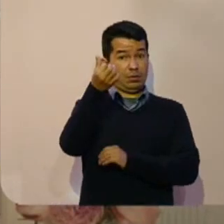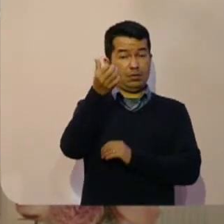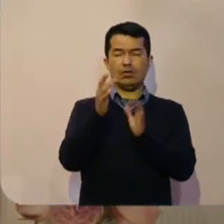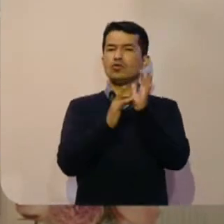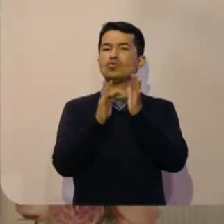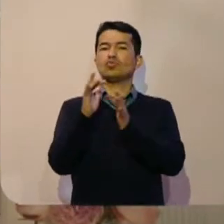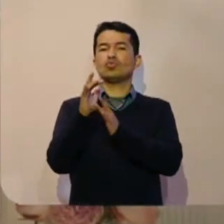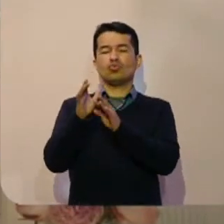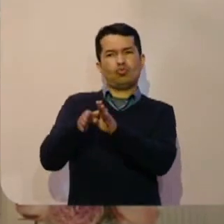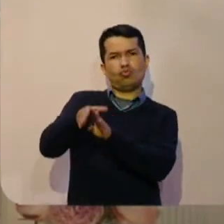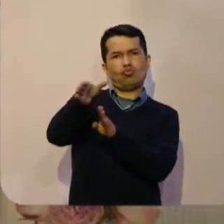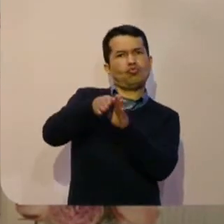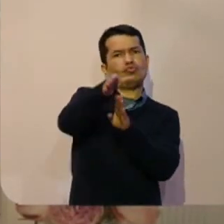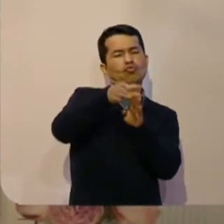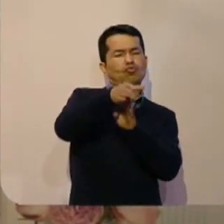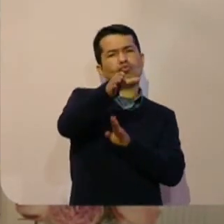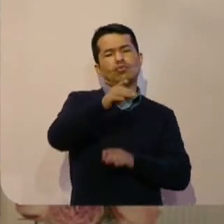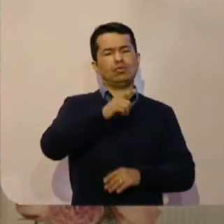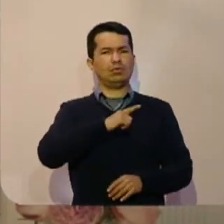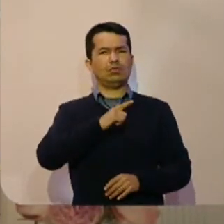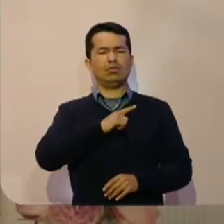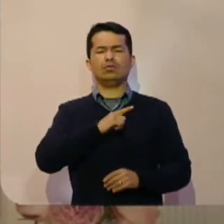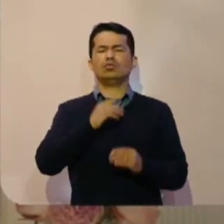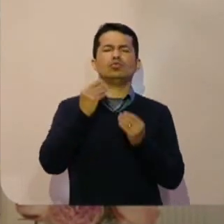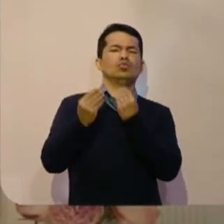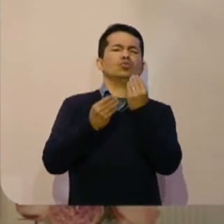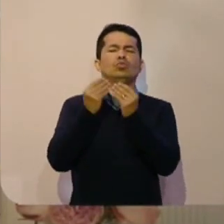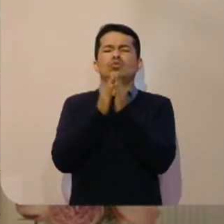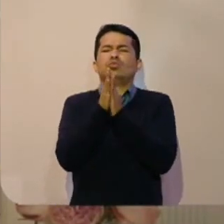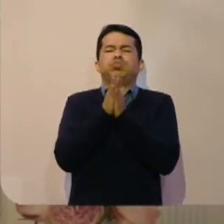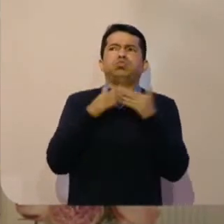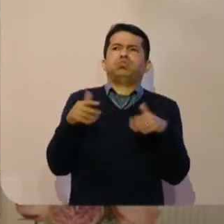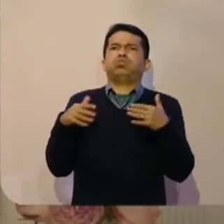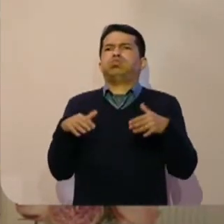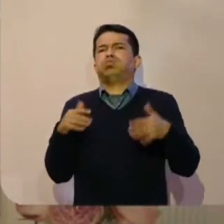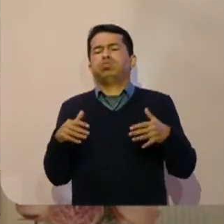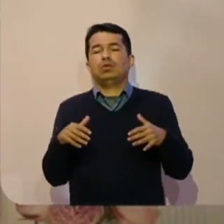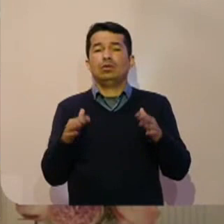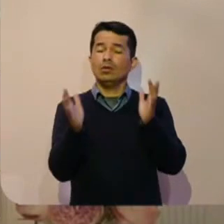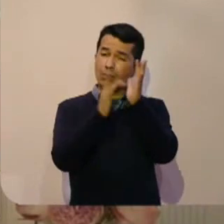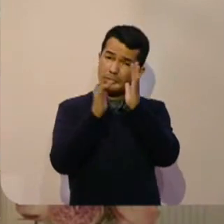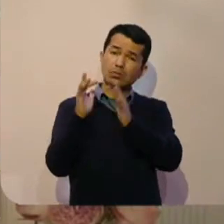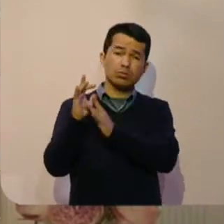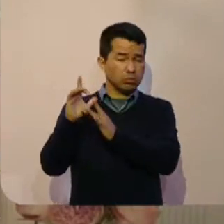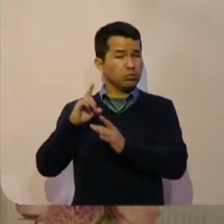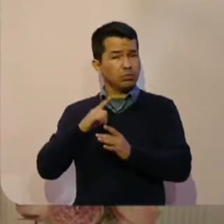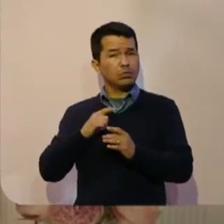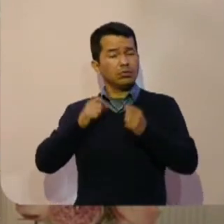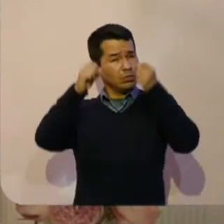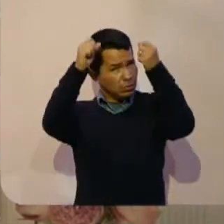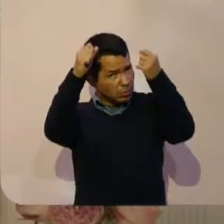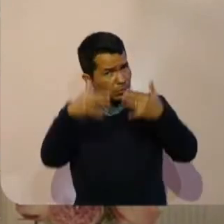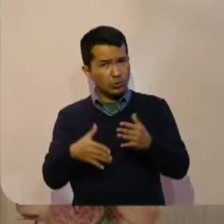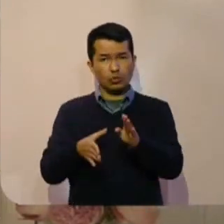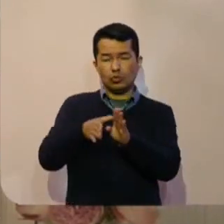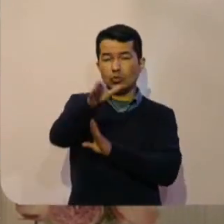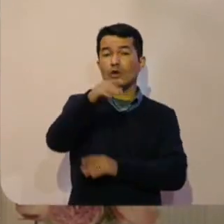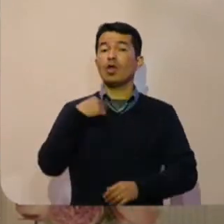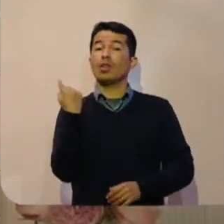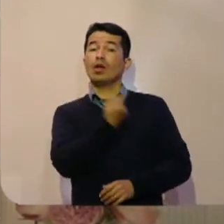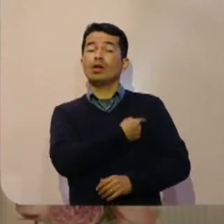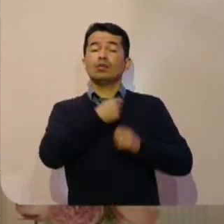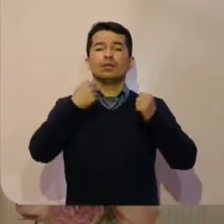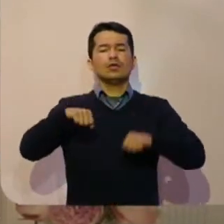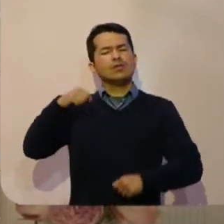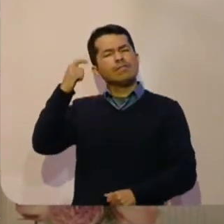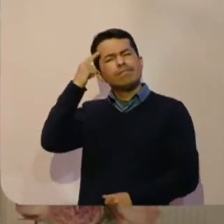das recomendações dele é: redefina as suas prioridades, de modo que o reino de Deus em nós